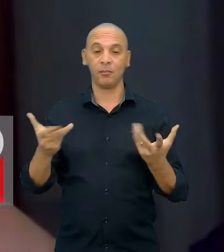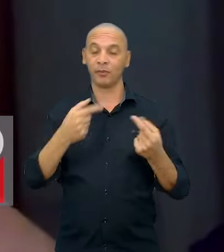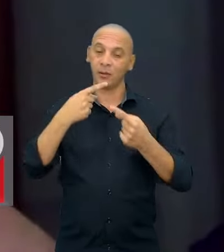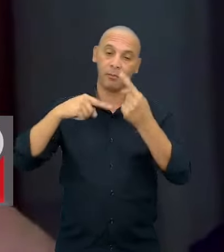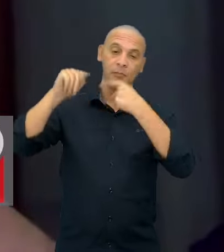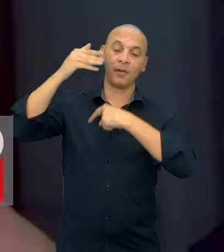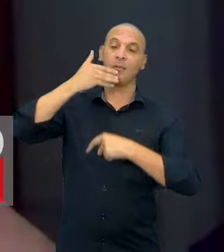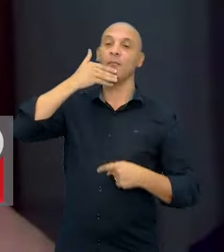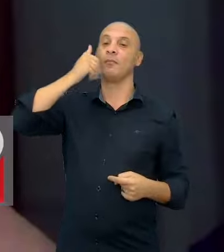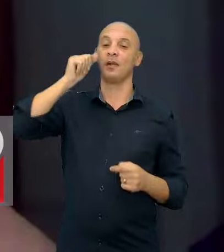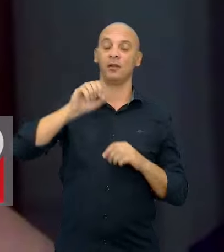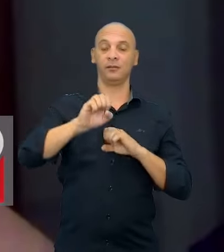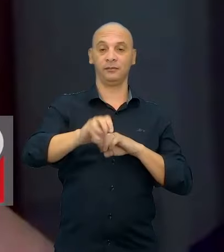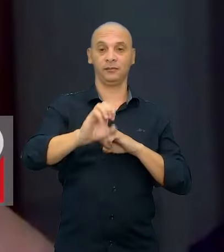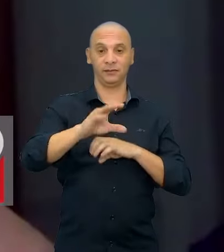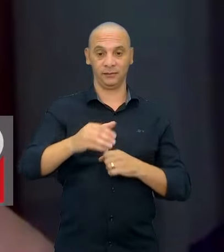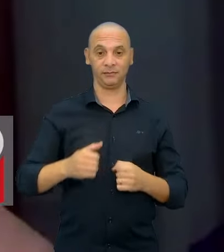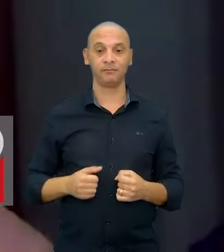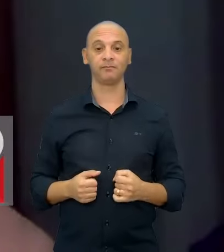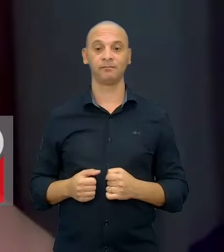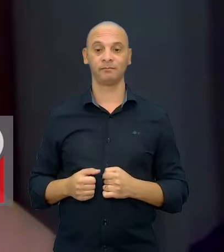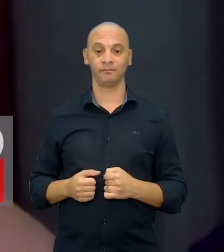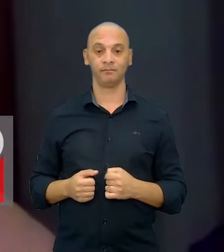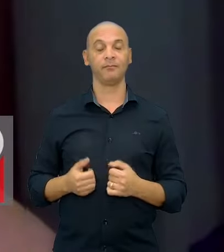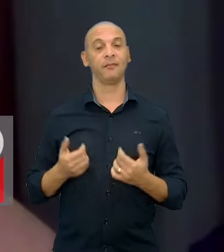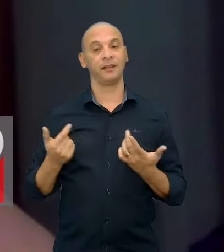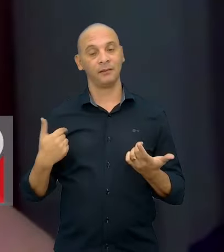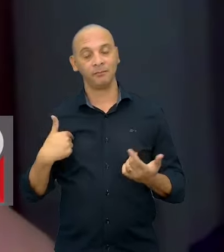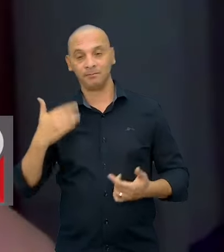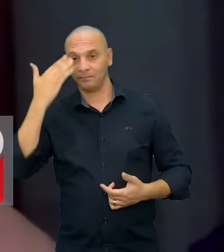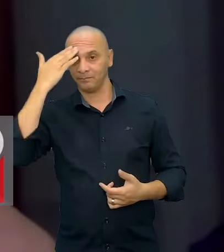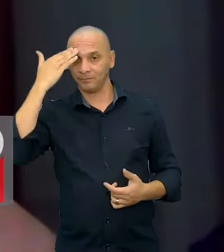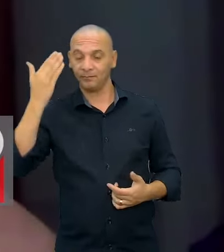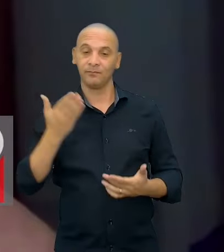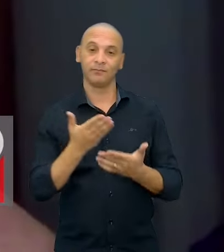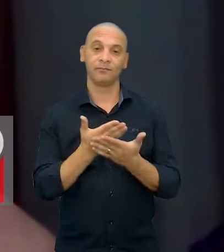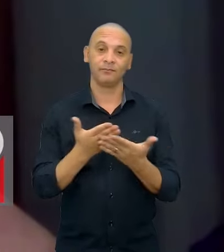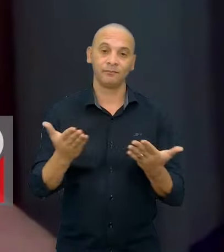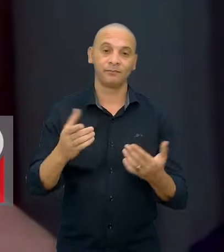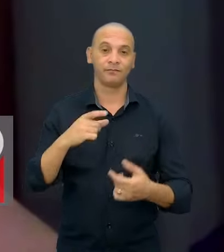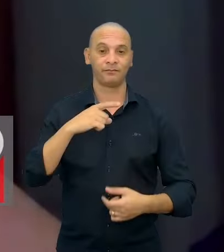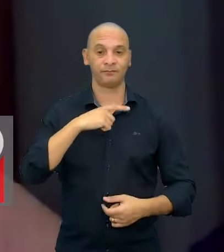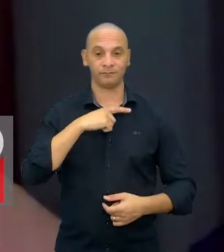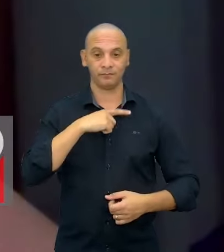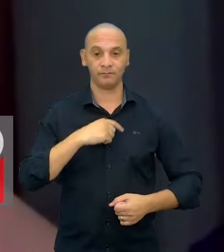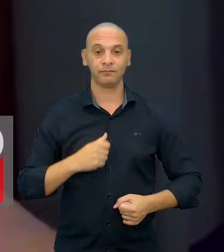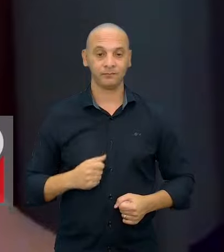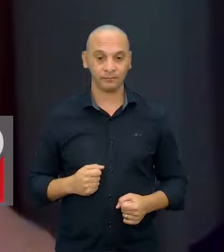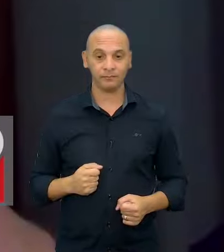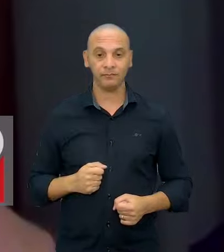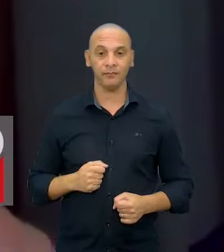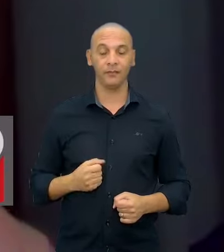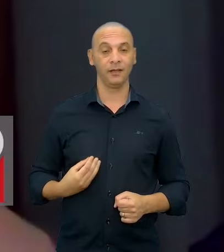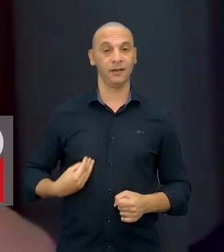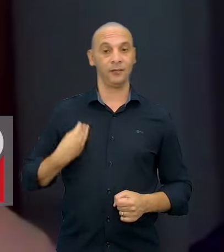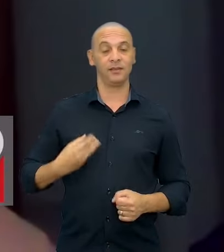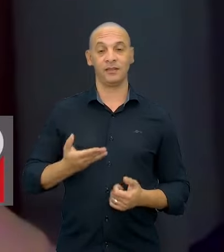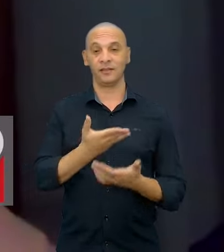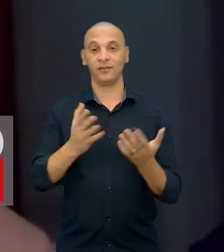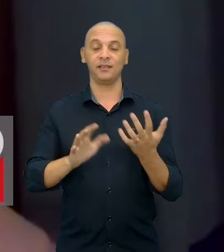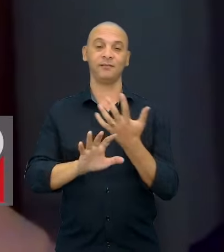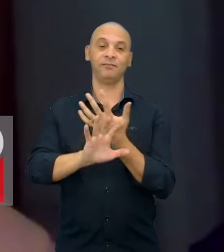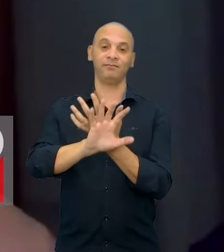aprimoramento do processo de ensino-aprendizagem. Eu quero agradecer a essa presença de vocês